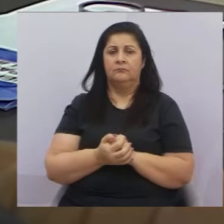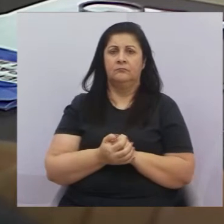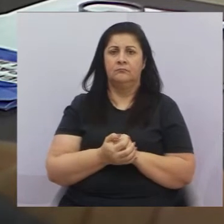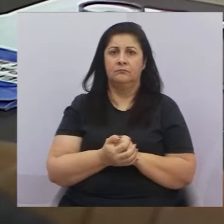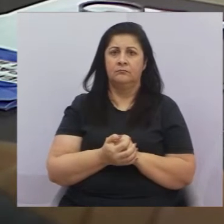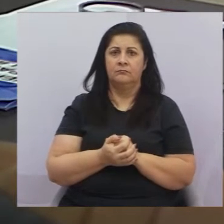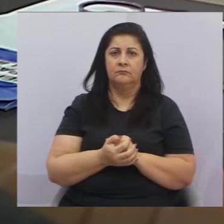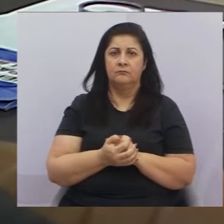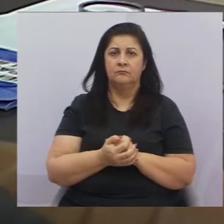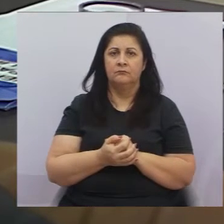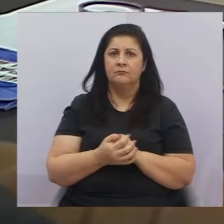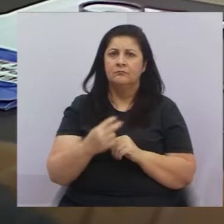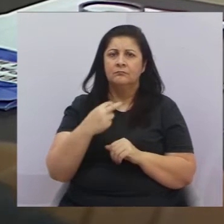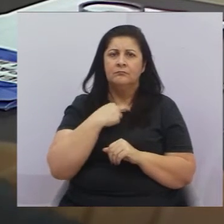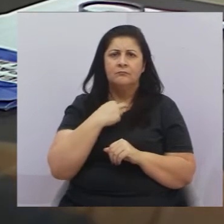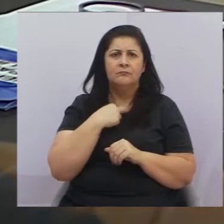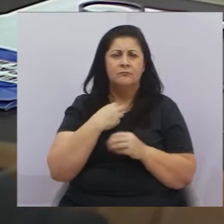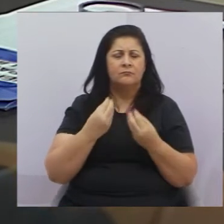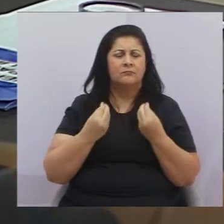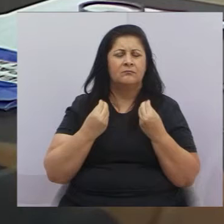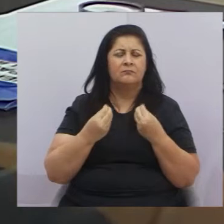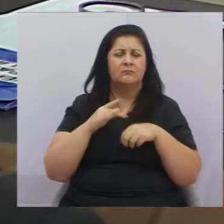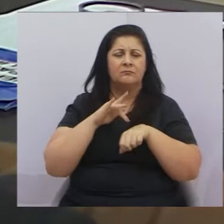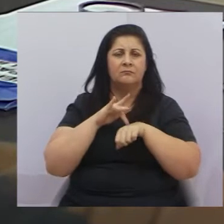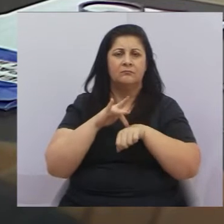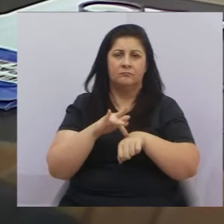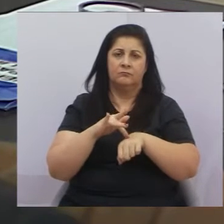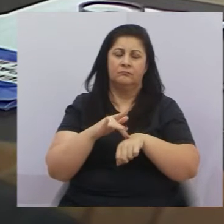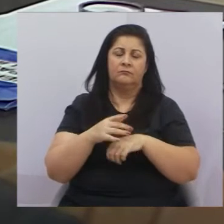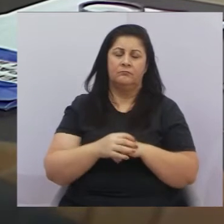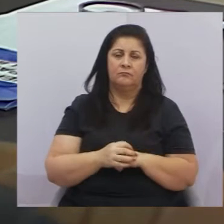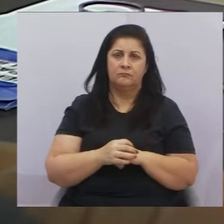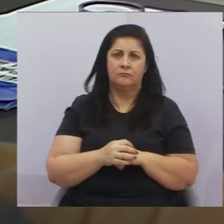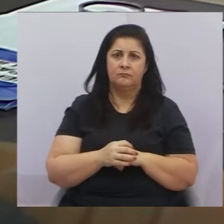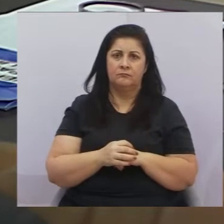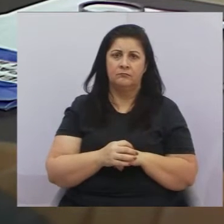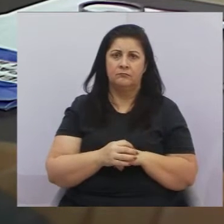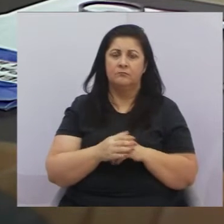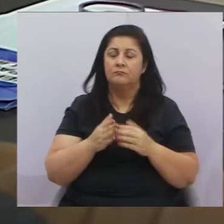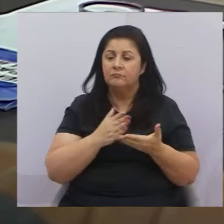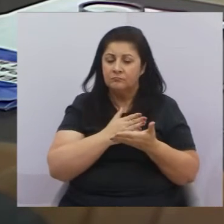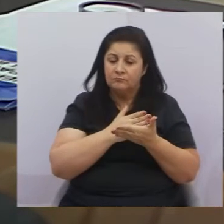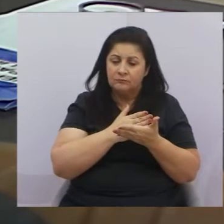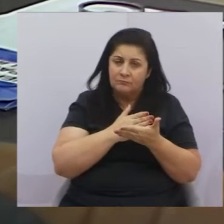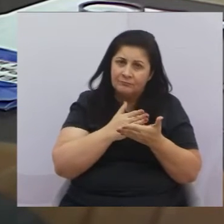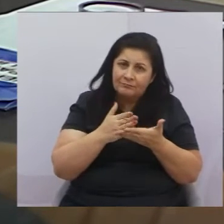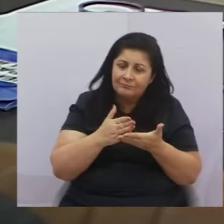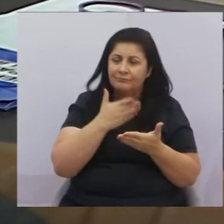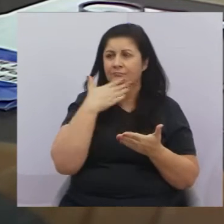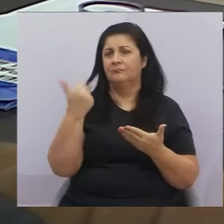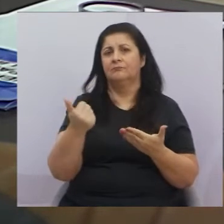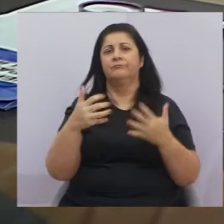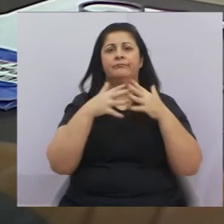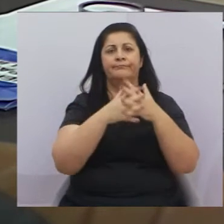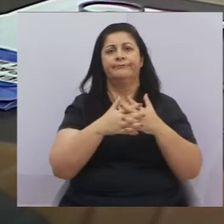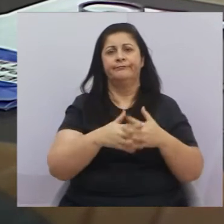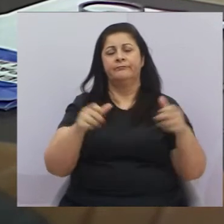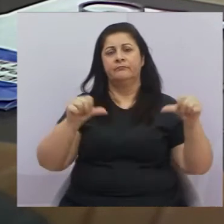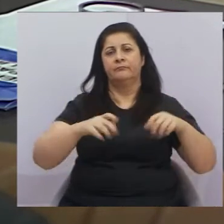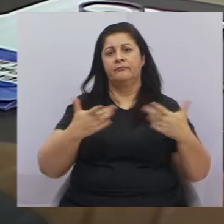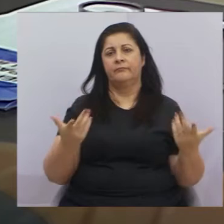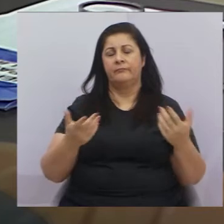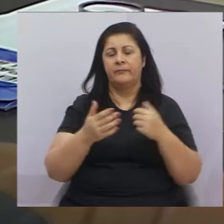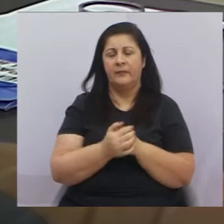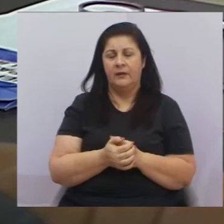a pé. Não tem lógica isso. Como que pode? Quando vai endireitando uma coisa, atrapalha. Eu quero usar aquele ditado do